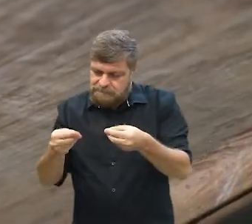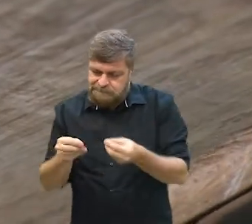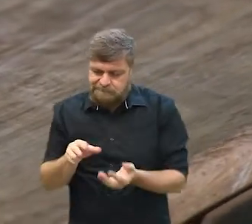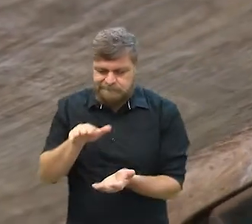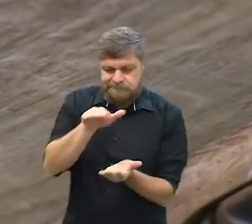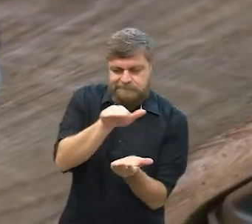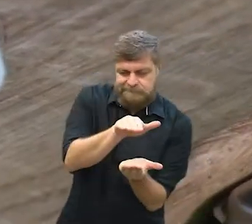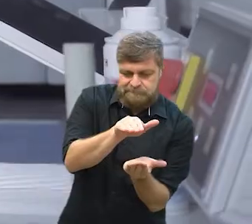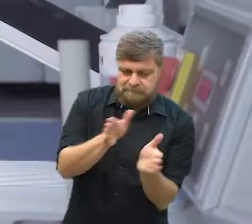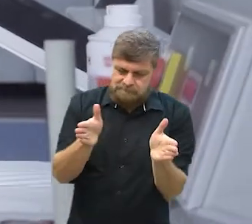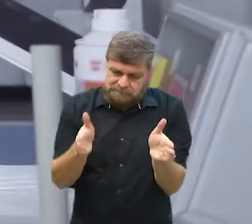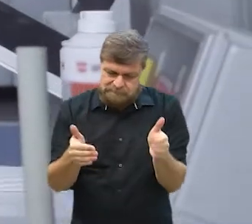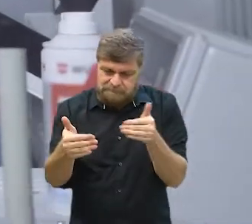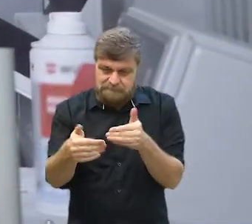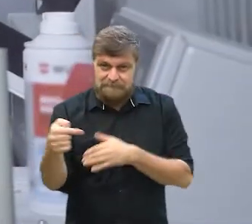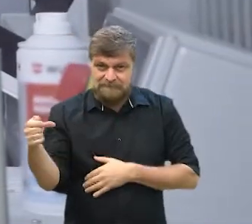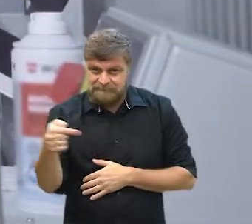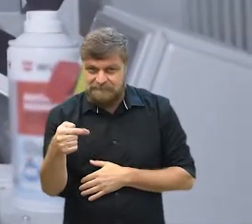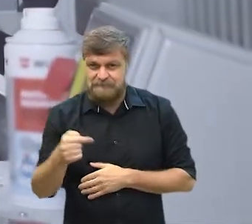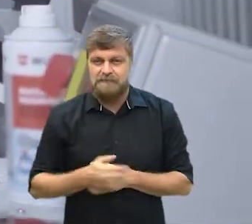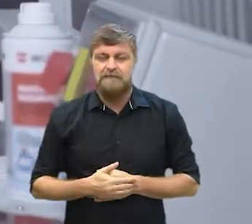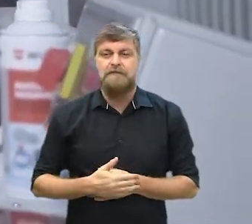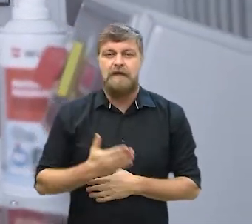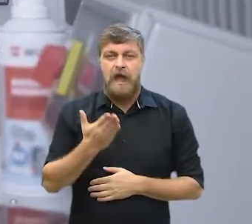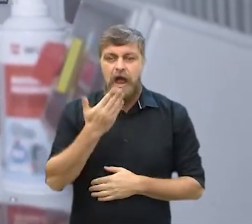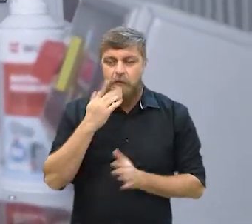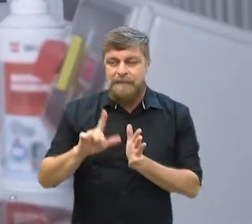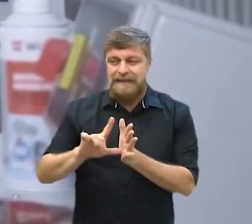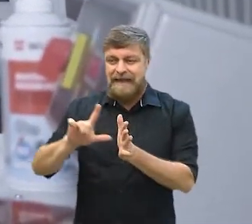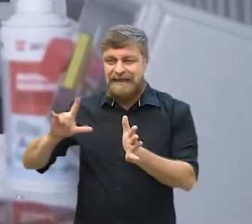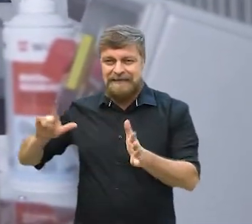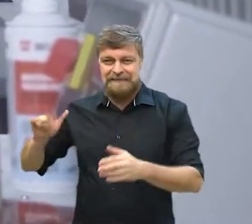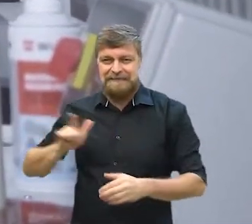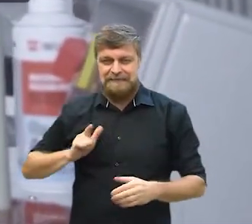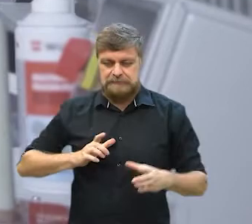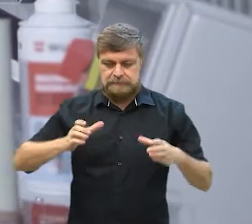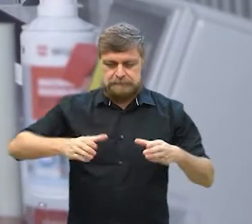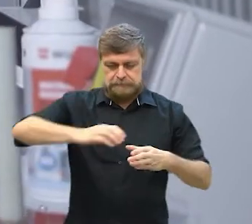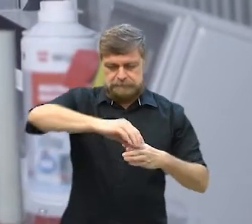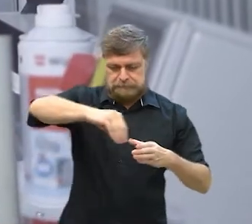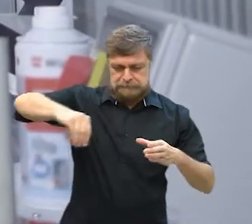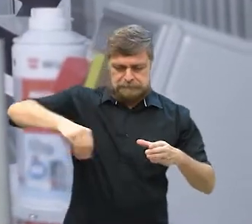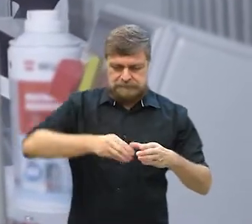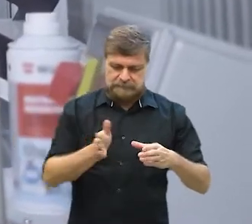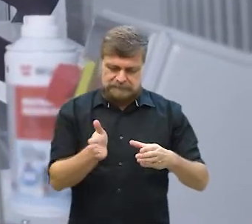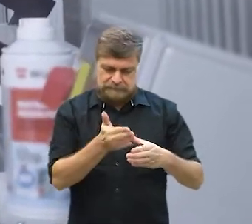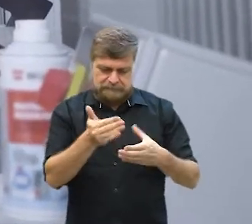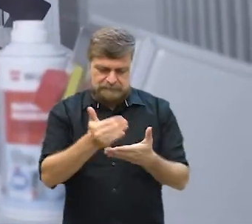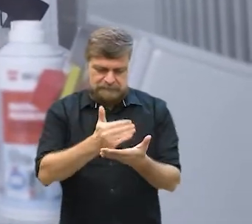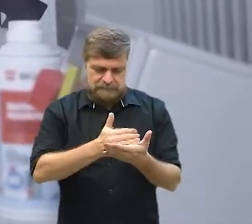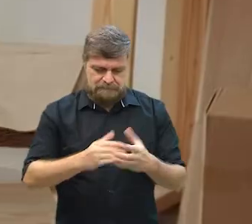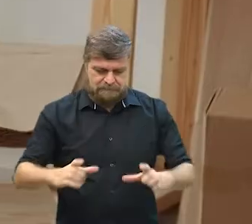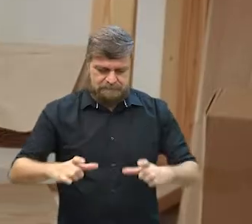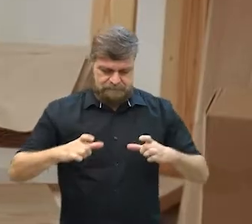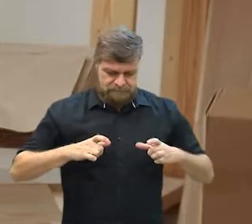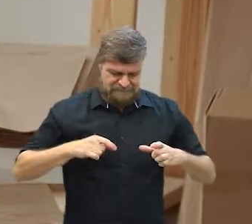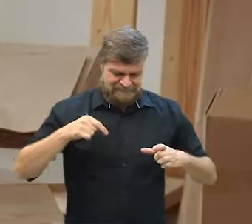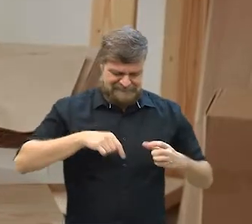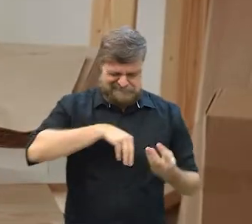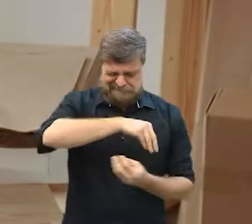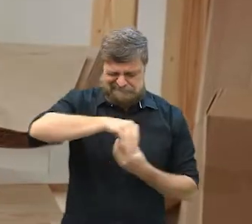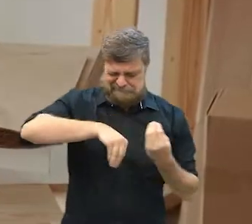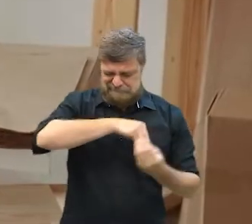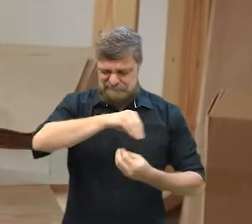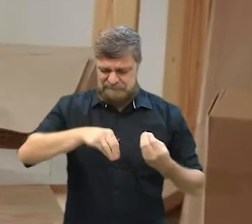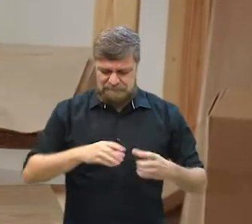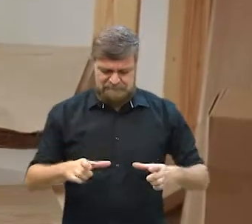Então, aquela comida que era entregue antes, que vinha naquela marmita toda separadinha, mas que quando chegava em casa